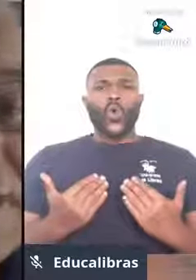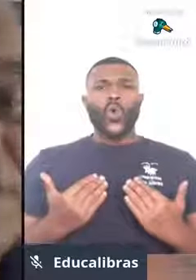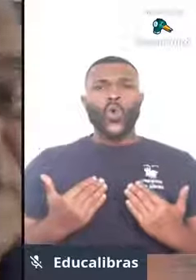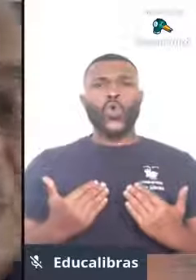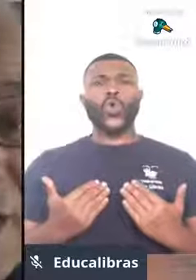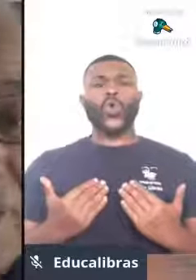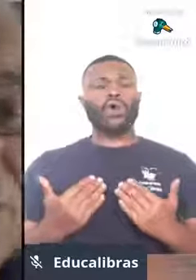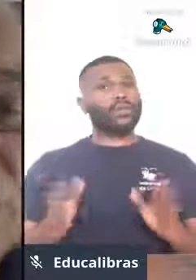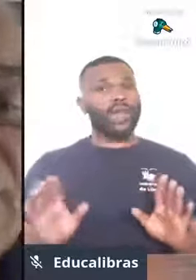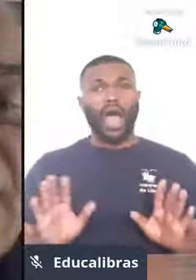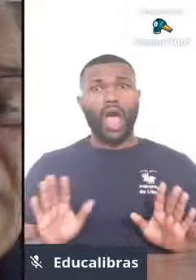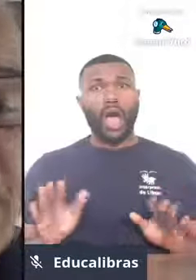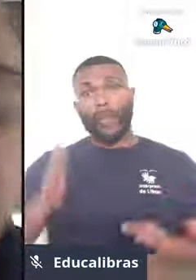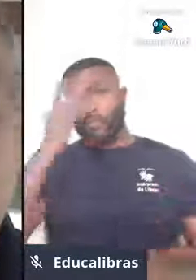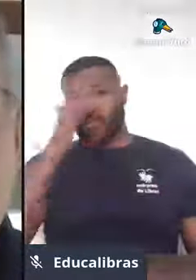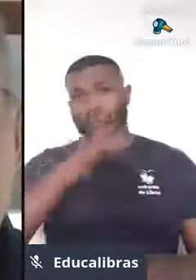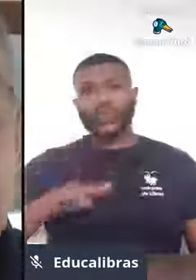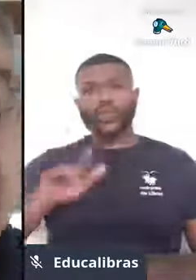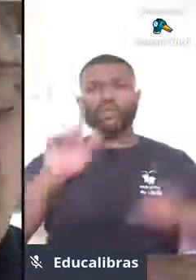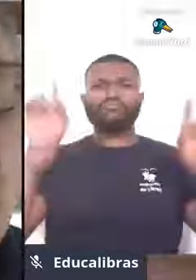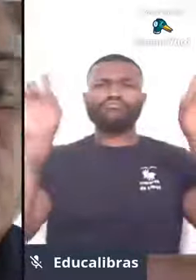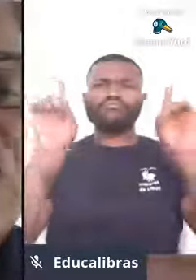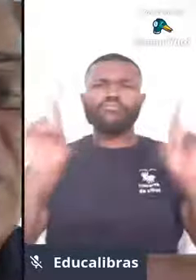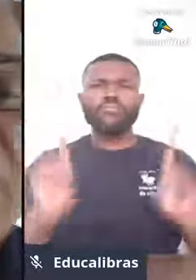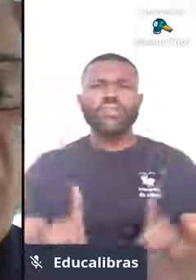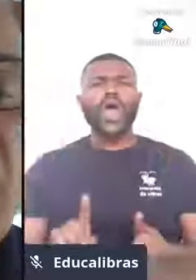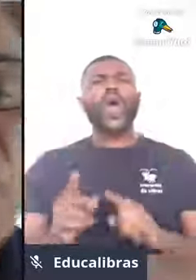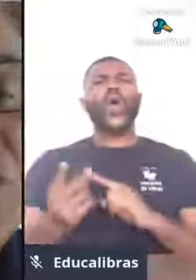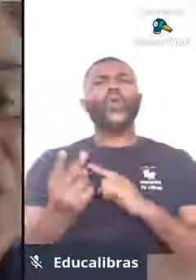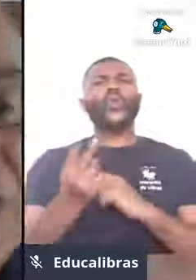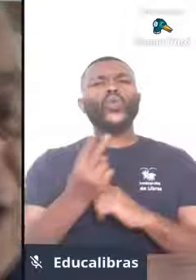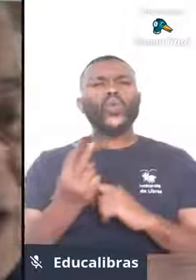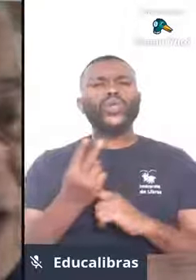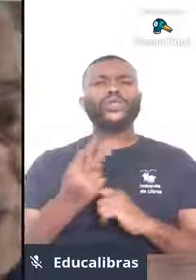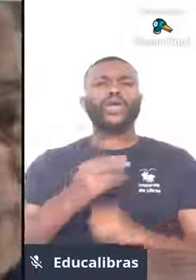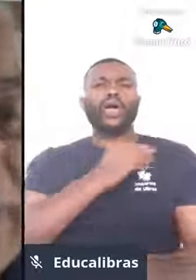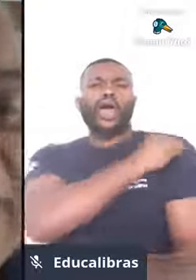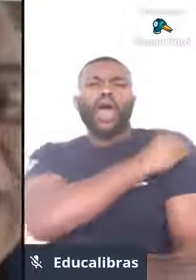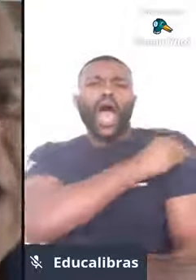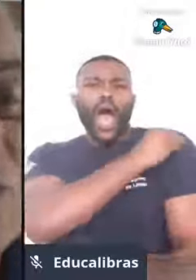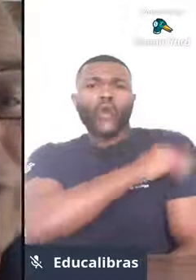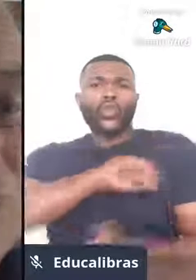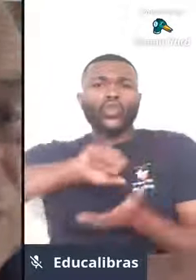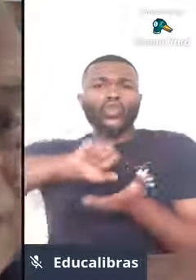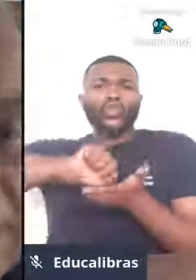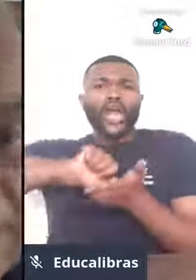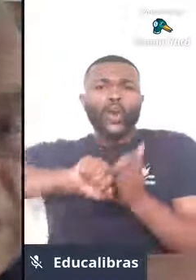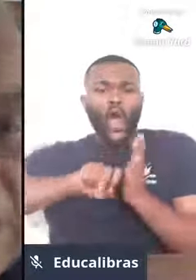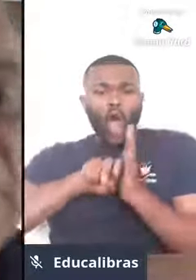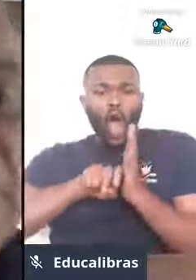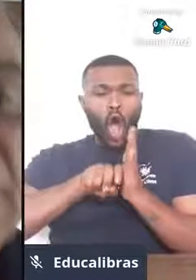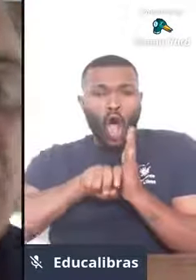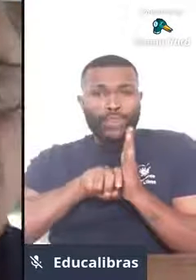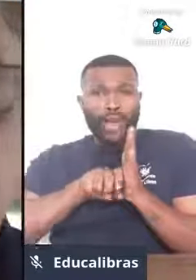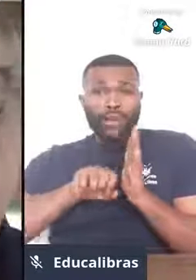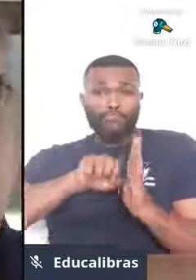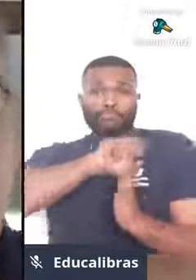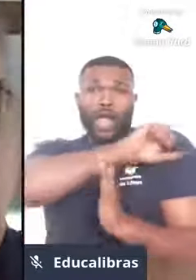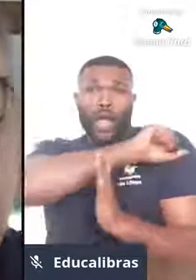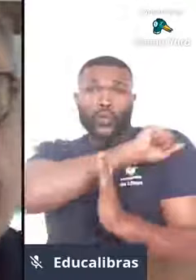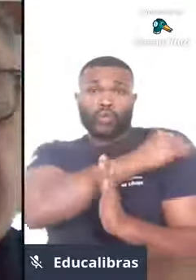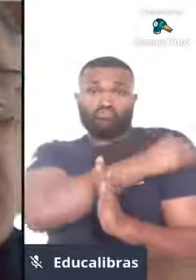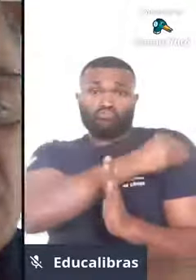deficiência têm que se cuidar, tem que passar álcool gel na rodinha lá que vai pegar, quando vai tocar a cadeira, tem que